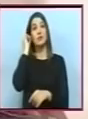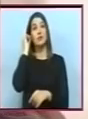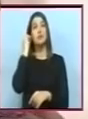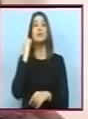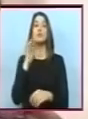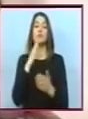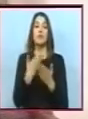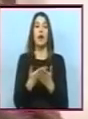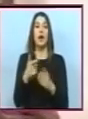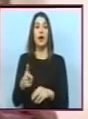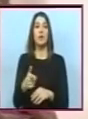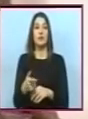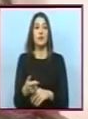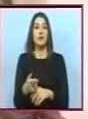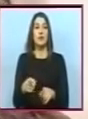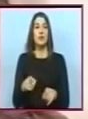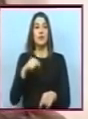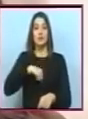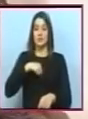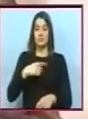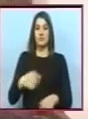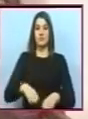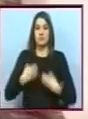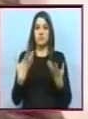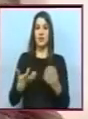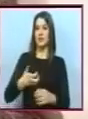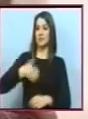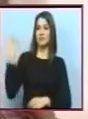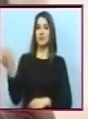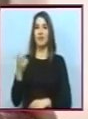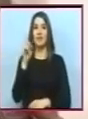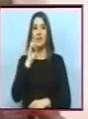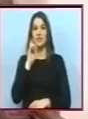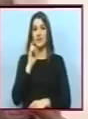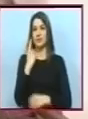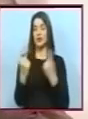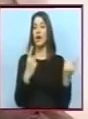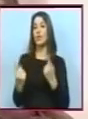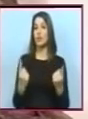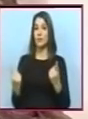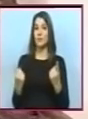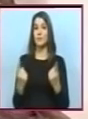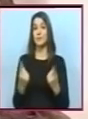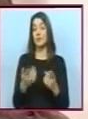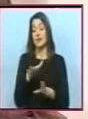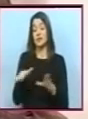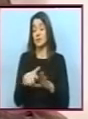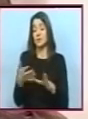que faz acionar os mecanismos de ataque ou de defesa que cada um tem. Não é? São as